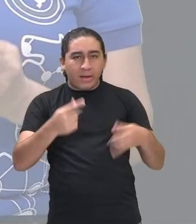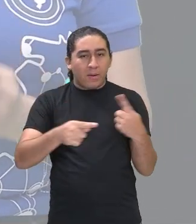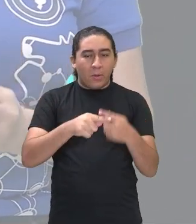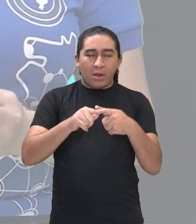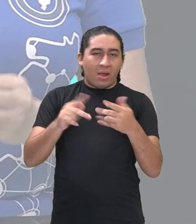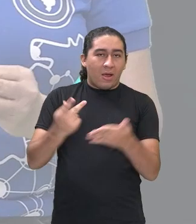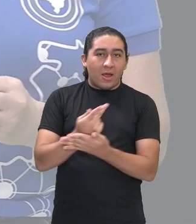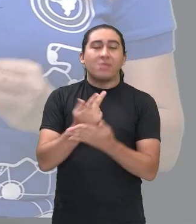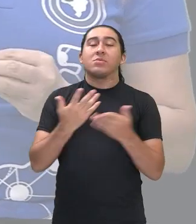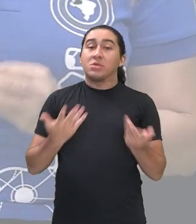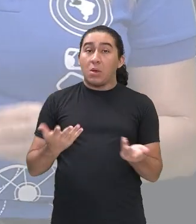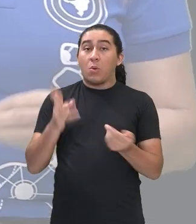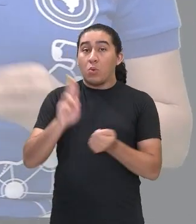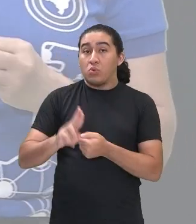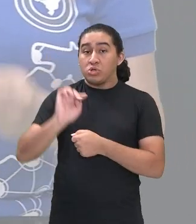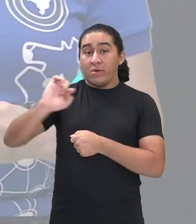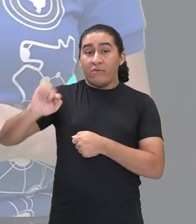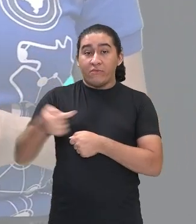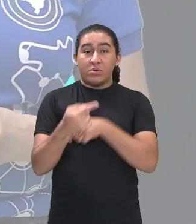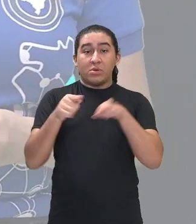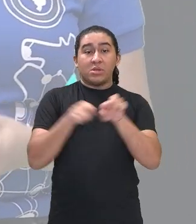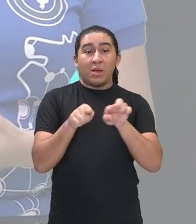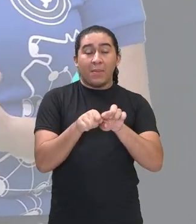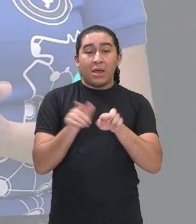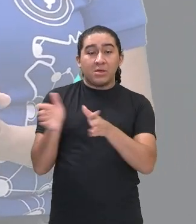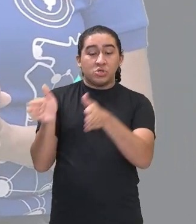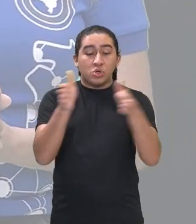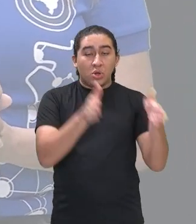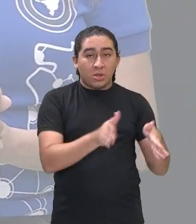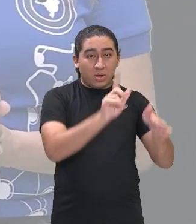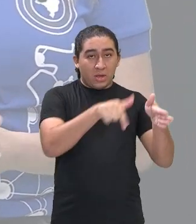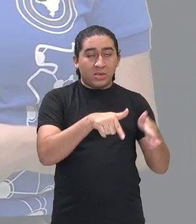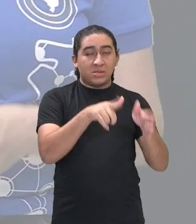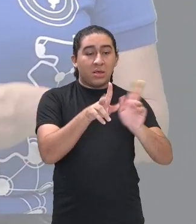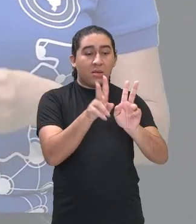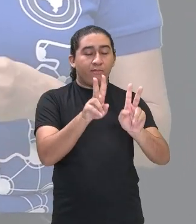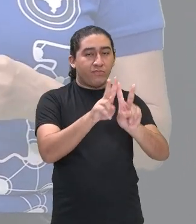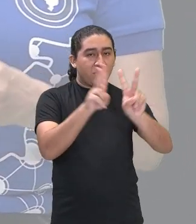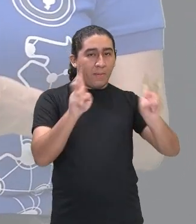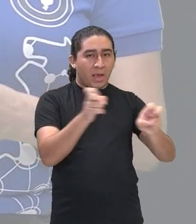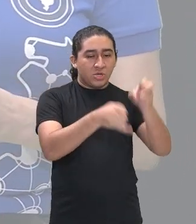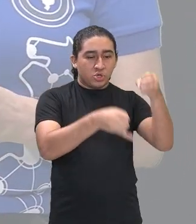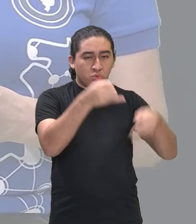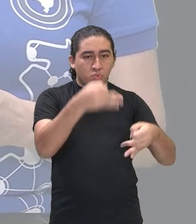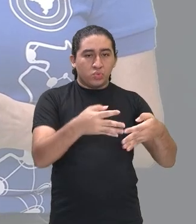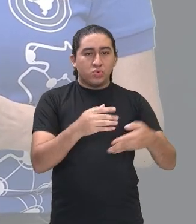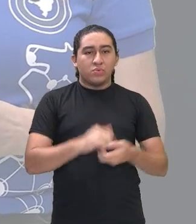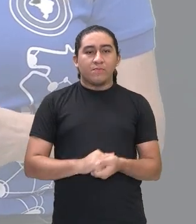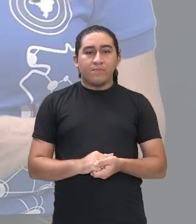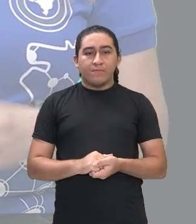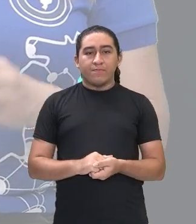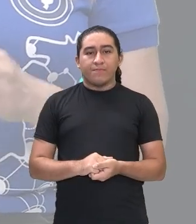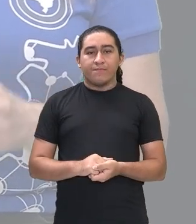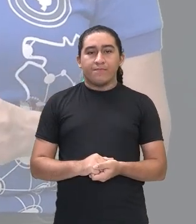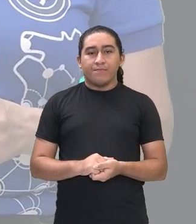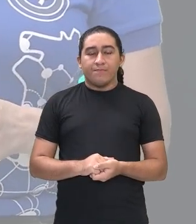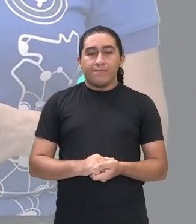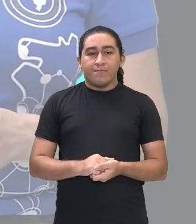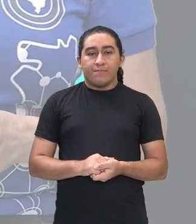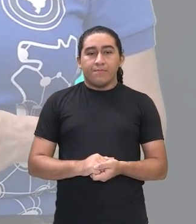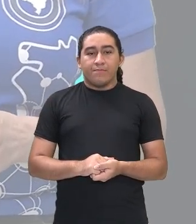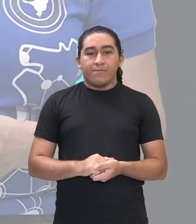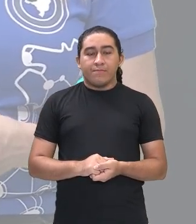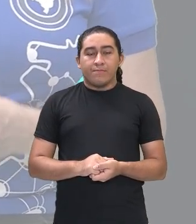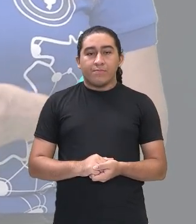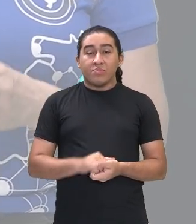então utiliza-se a vírgula para isolar essas expressões. A saber,